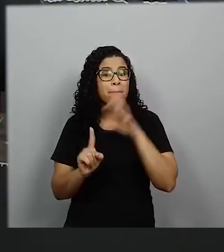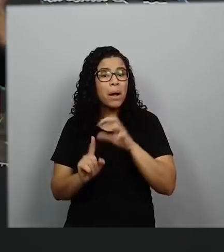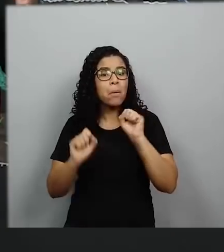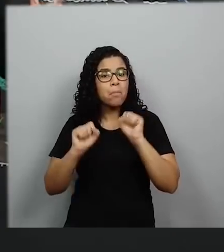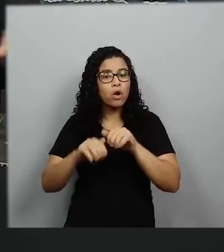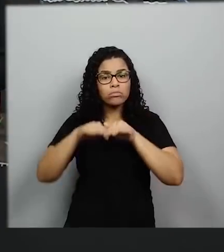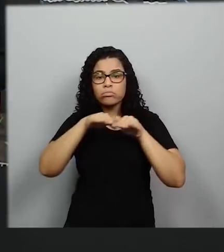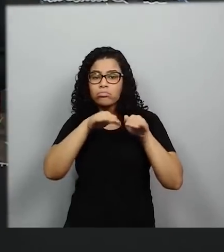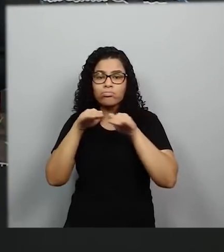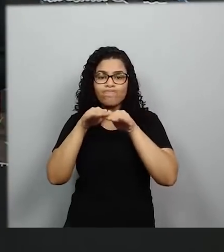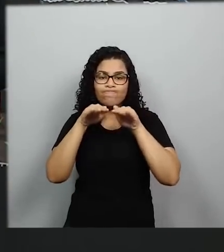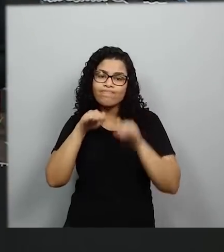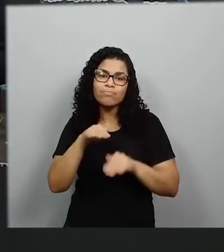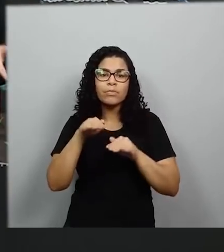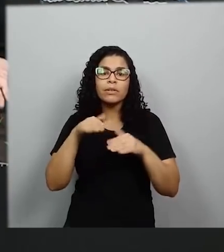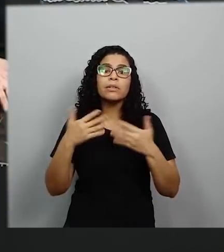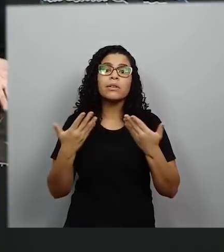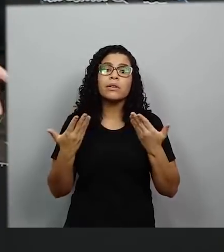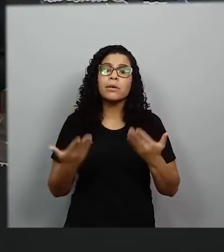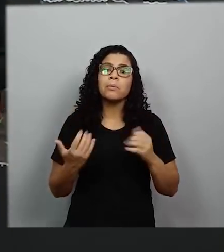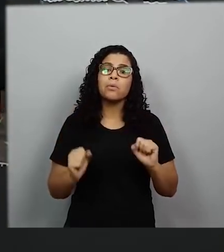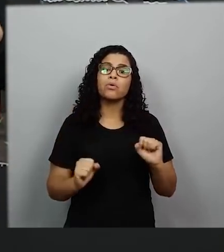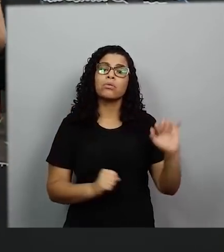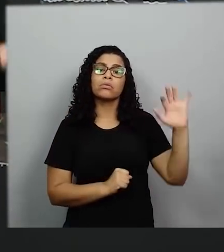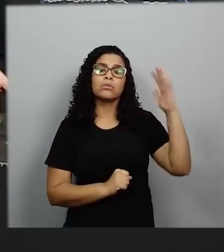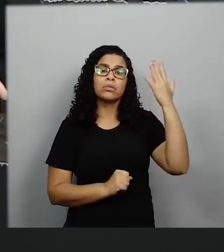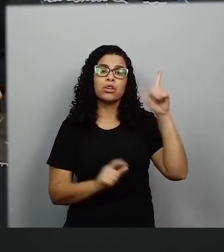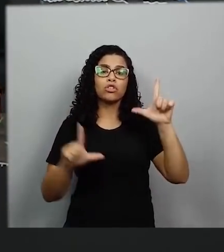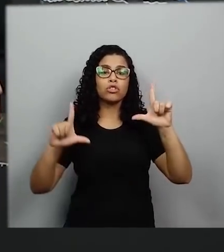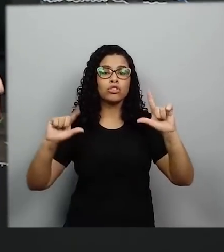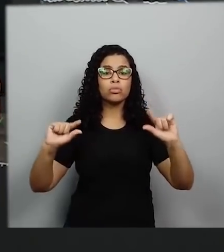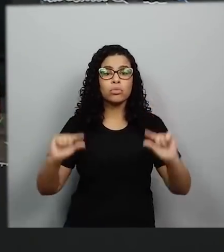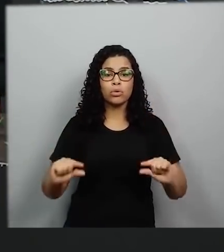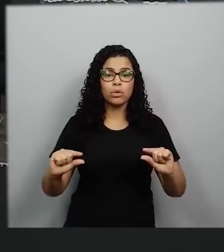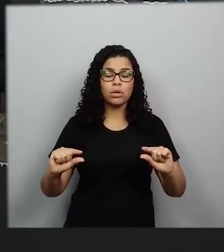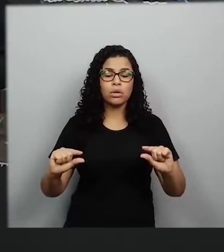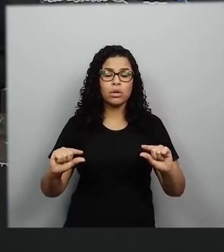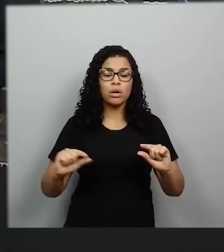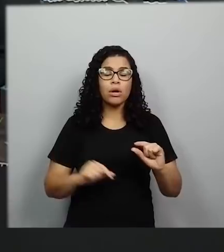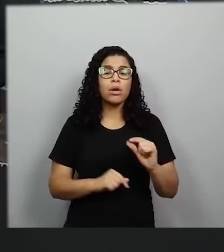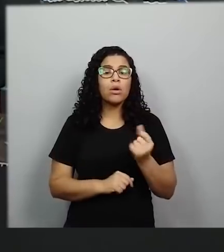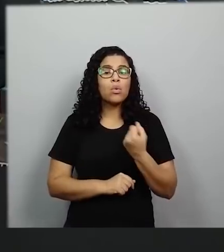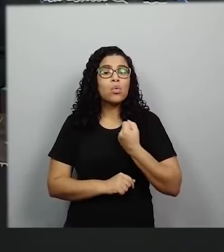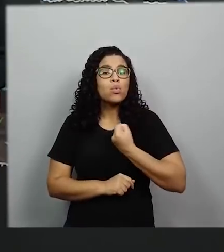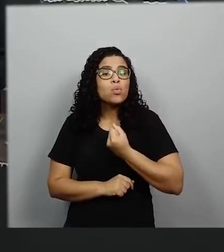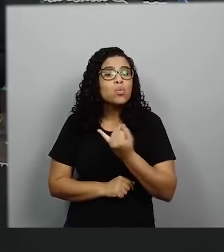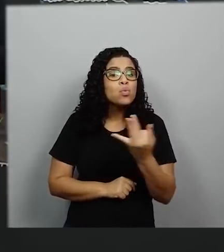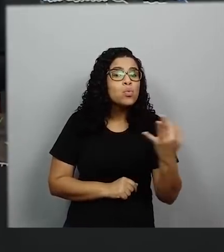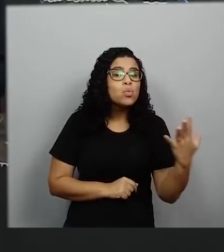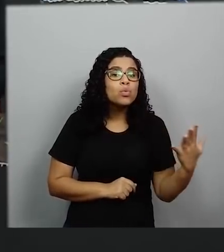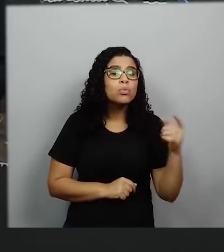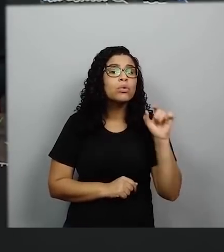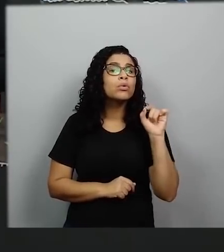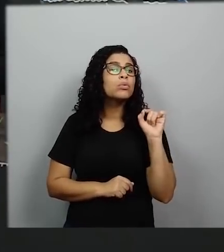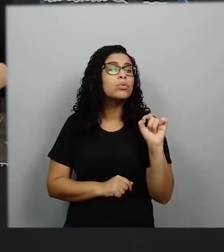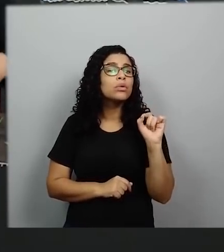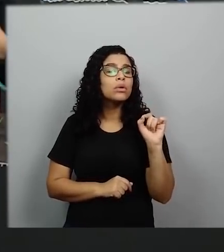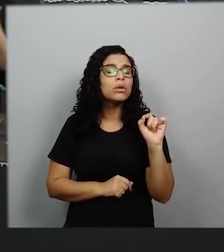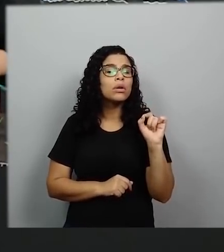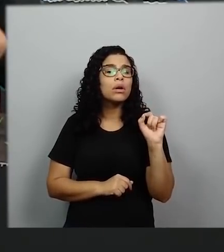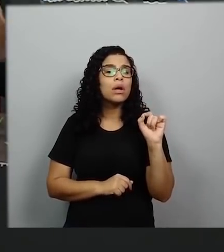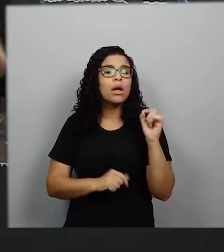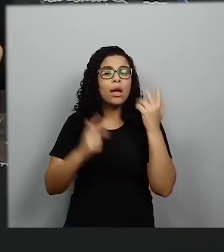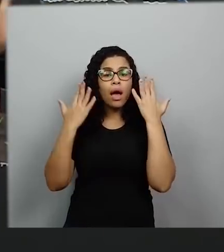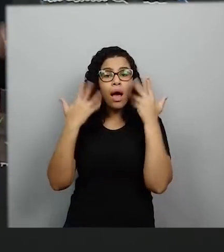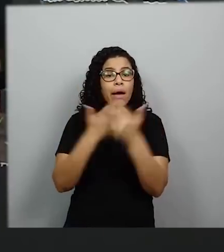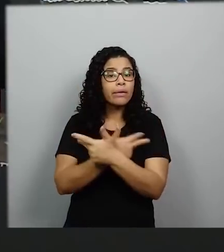pode desequilibrar alguma dessas etapas. Eu posso, por exemplo, reduzir o número de predadores naturais de uma espécie e essa espécie começa a se